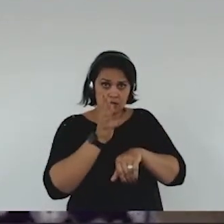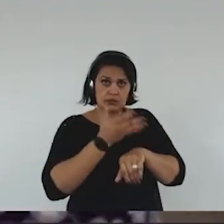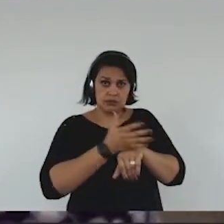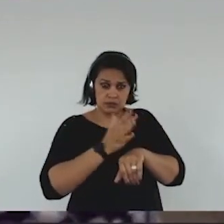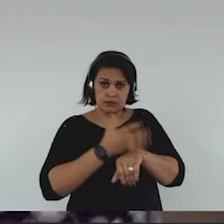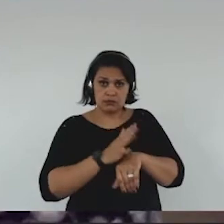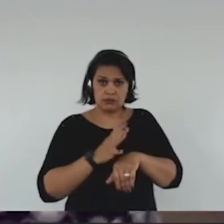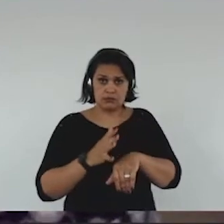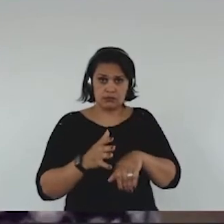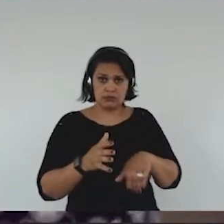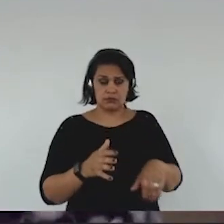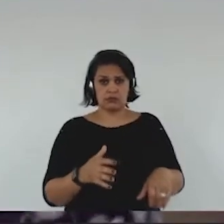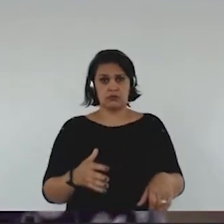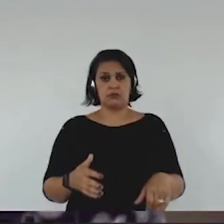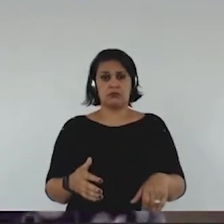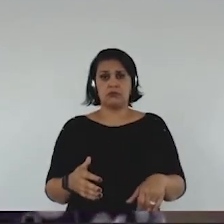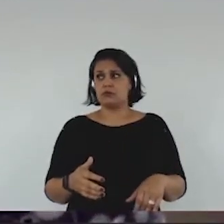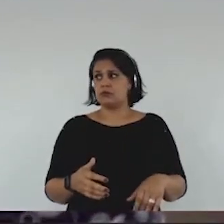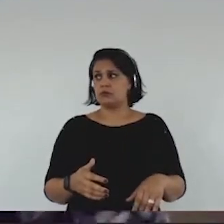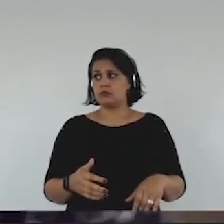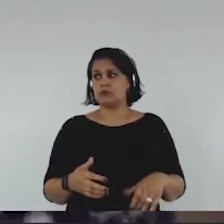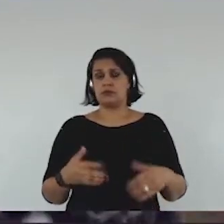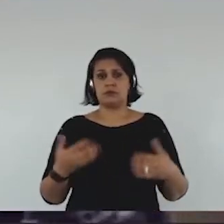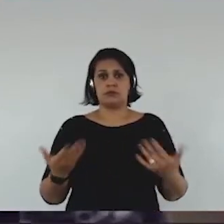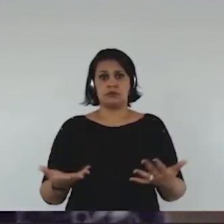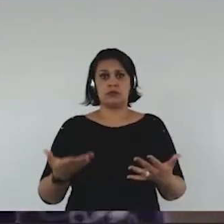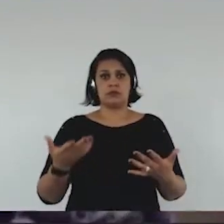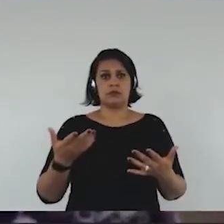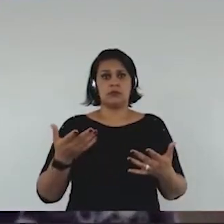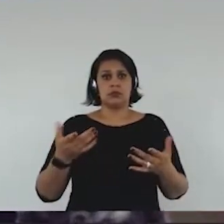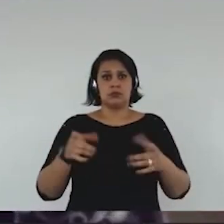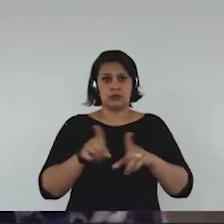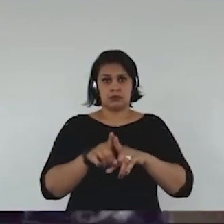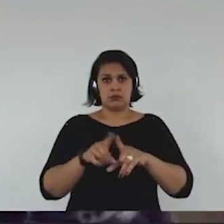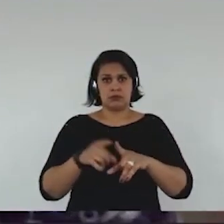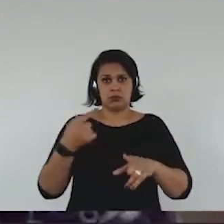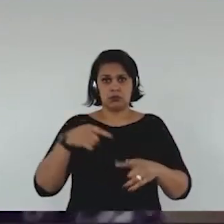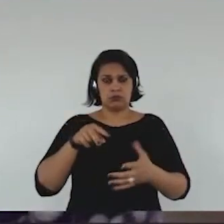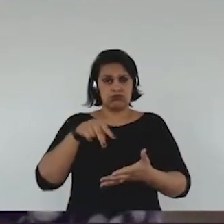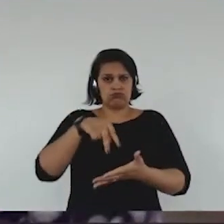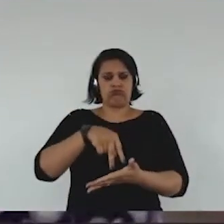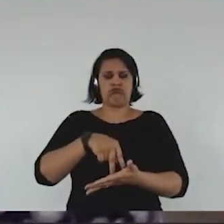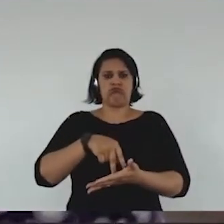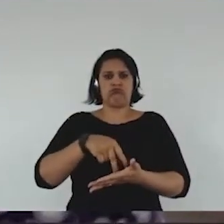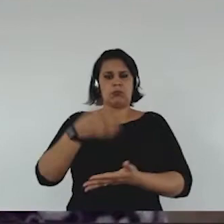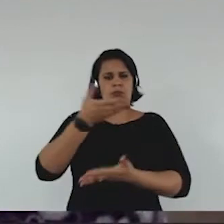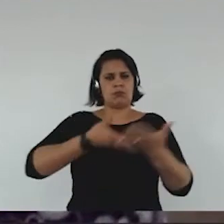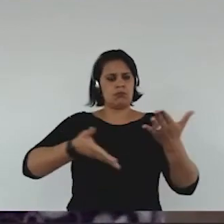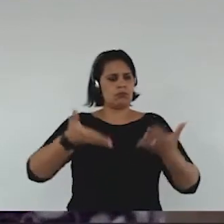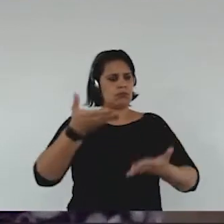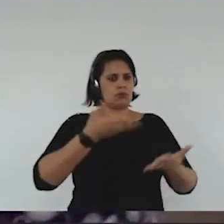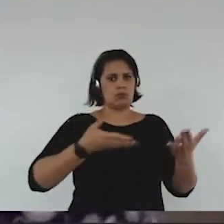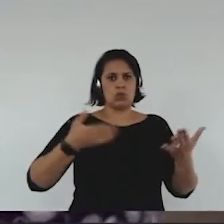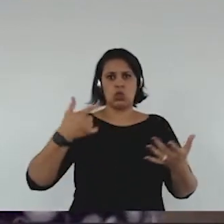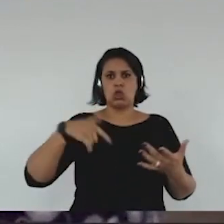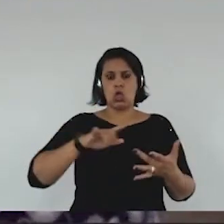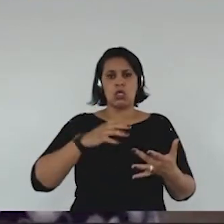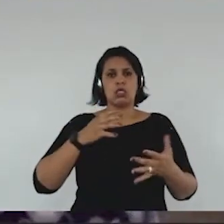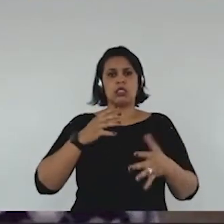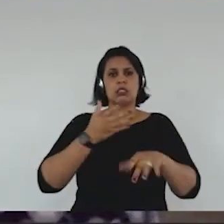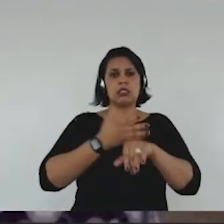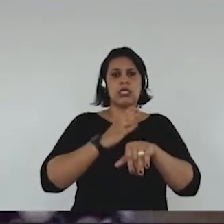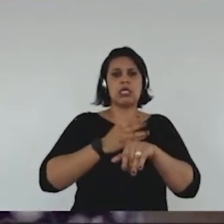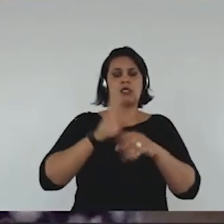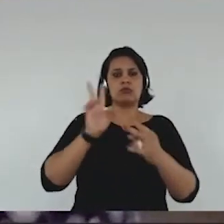para, inclusive, do ponto de vista físico e da maneira de se portar, de interagir, até o contato